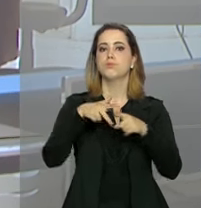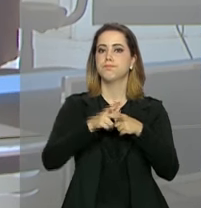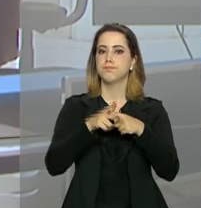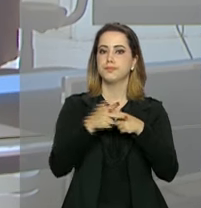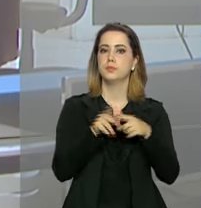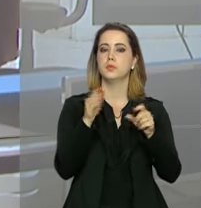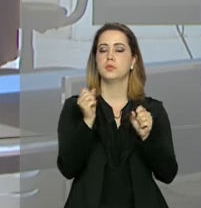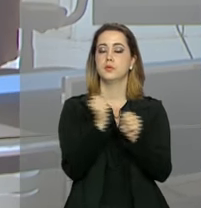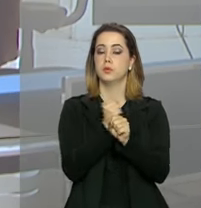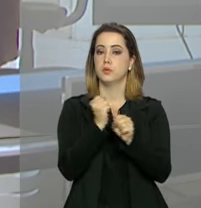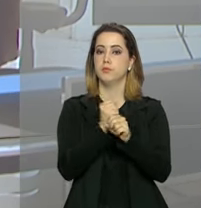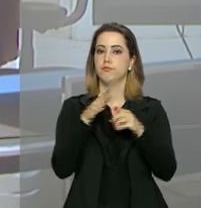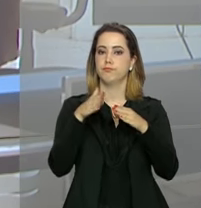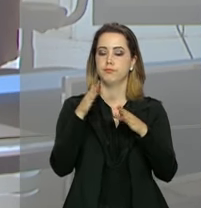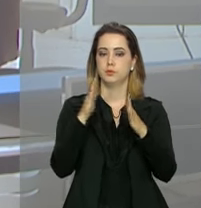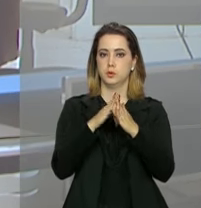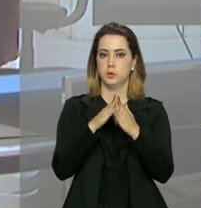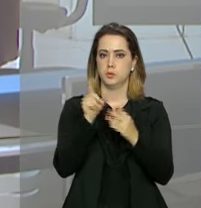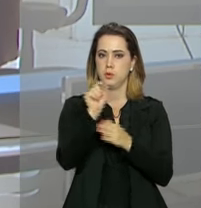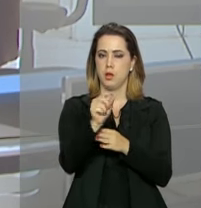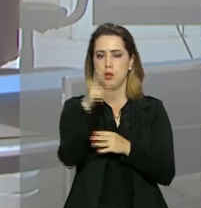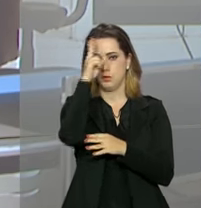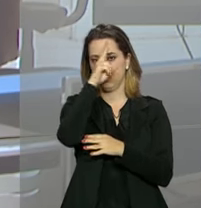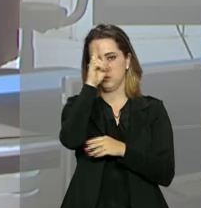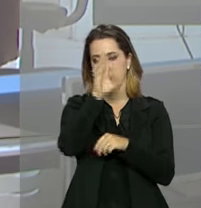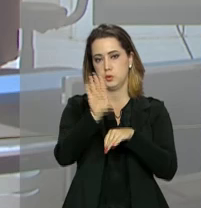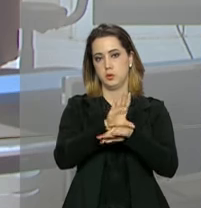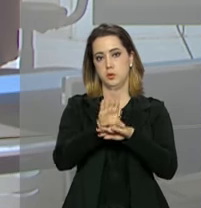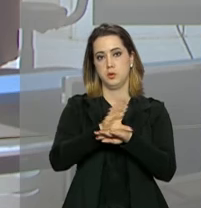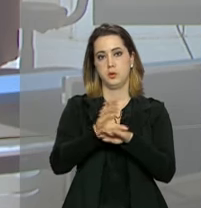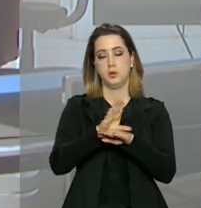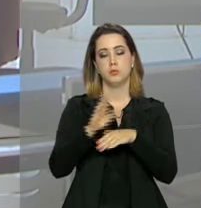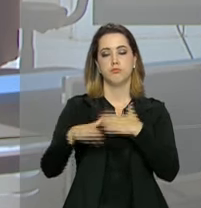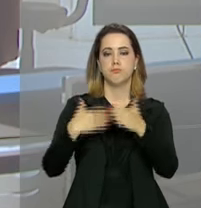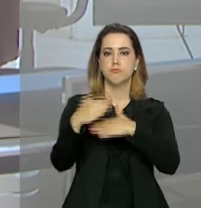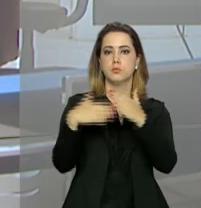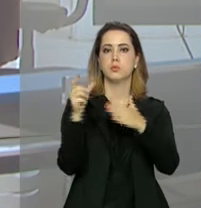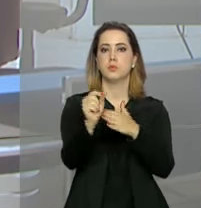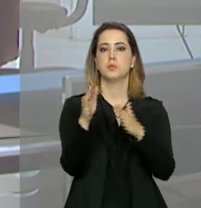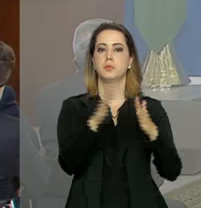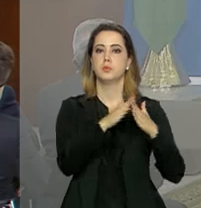Constituição determina que o governo promova ações para melhorar a moradia da população.